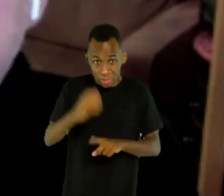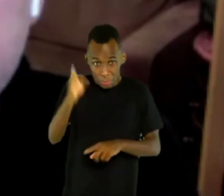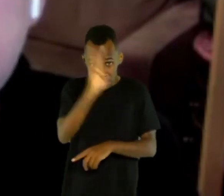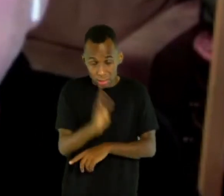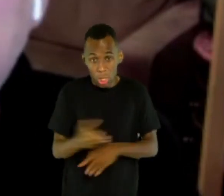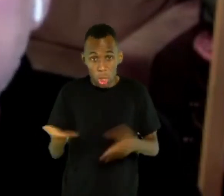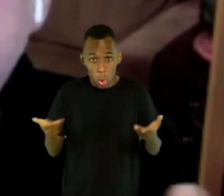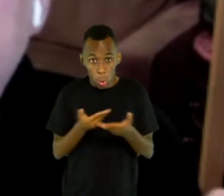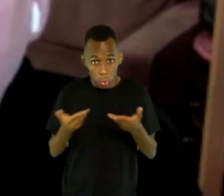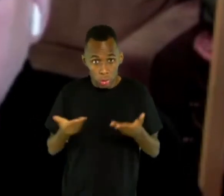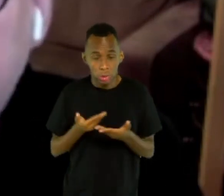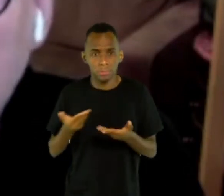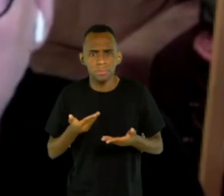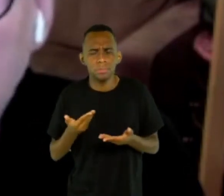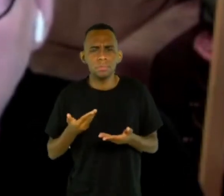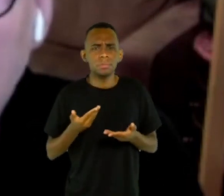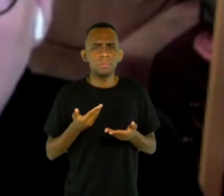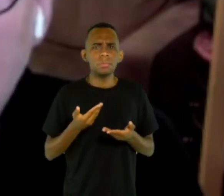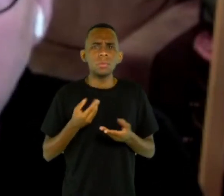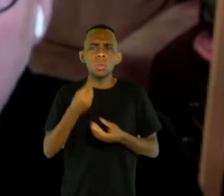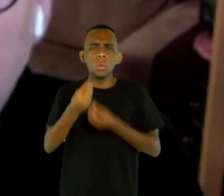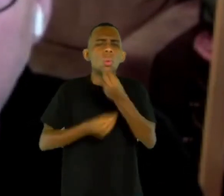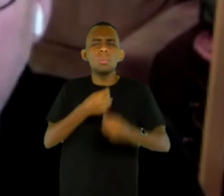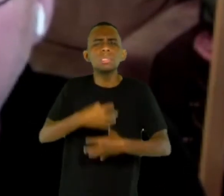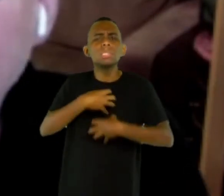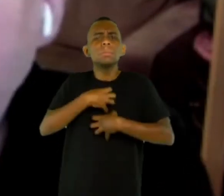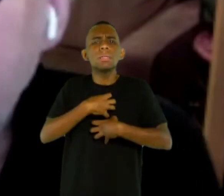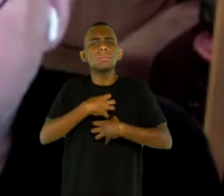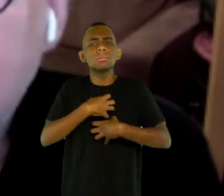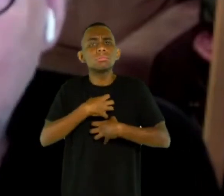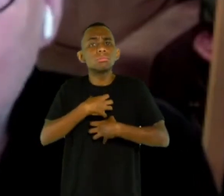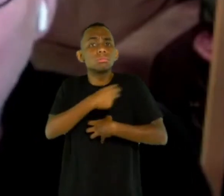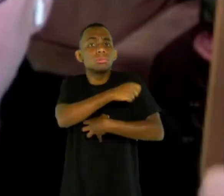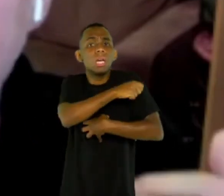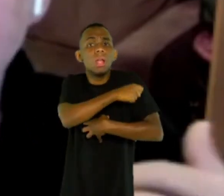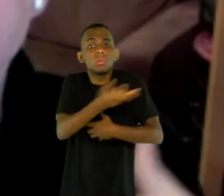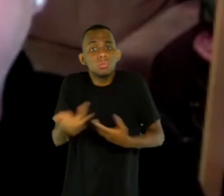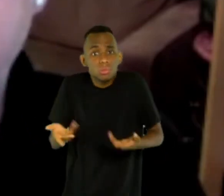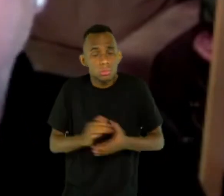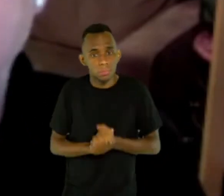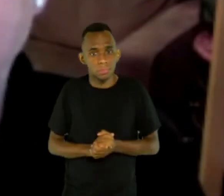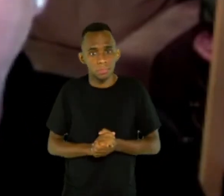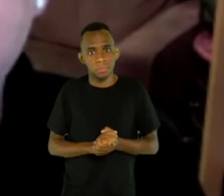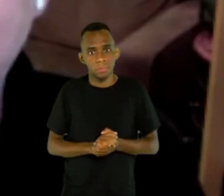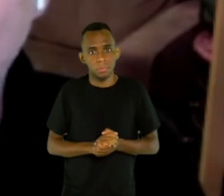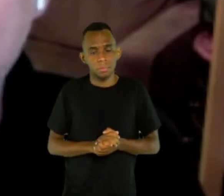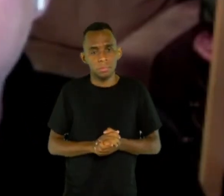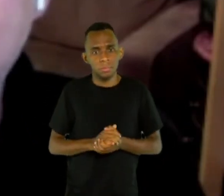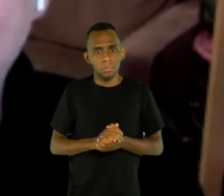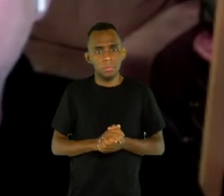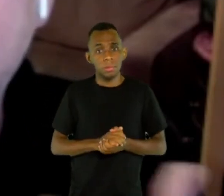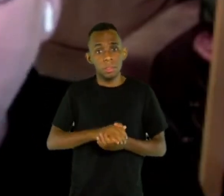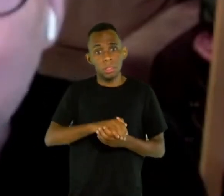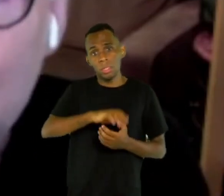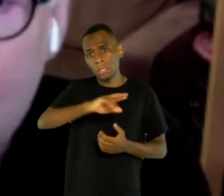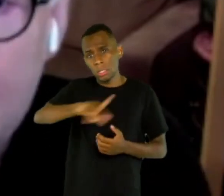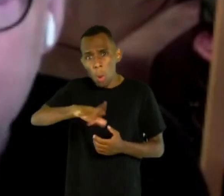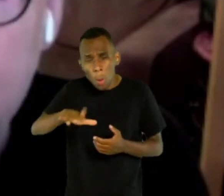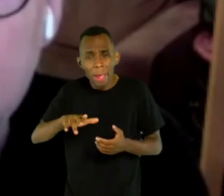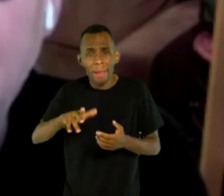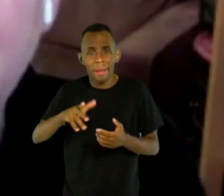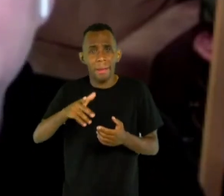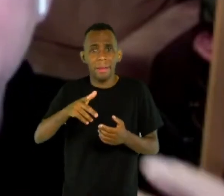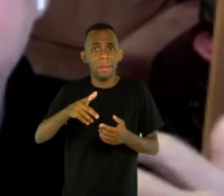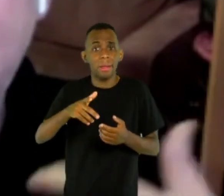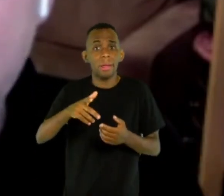e dizia assim, mas cadê a reação? E não é a reação dos que são vítimas, é a reação dos que são solidários com